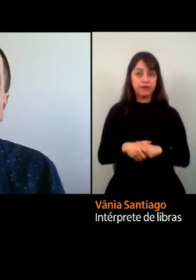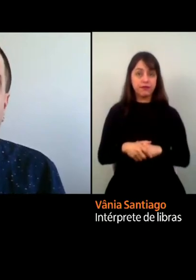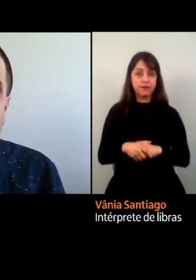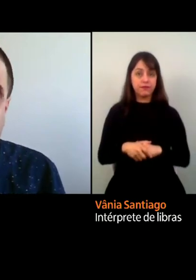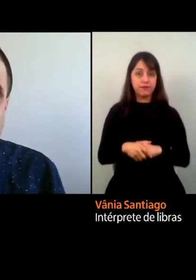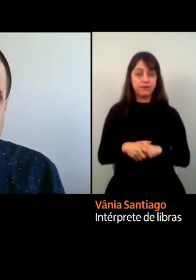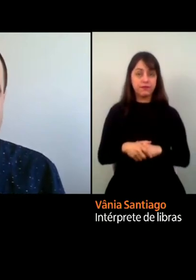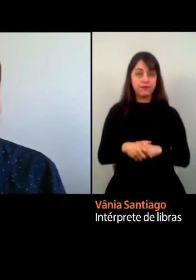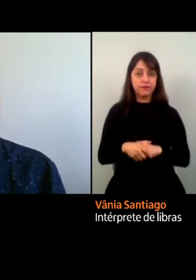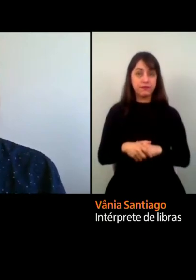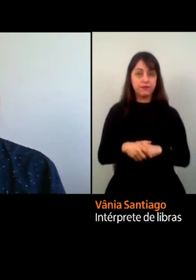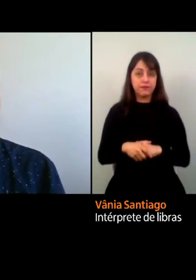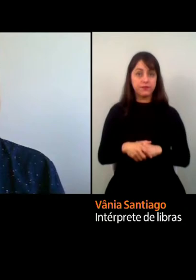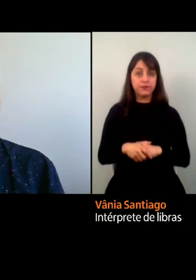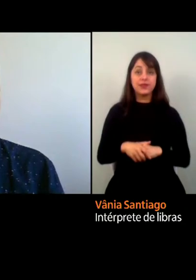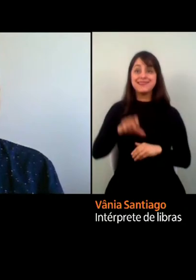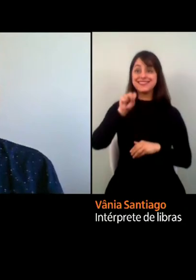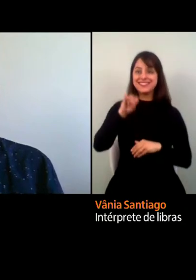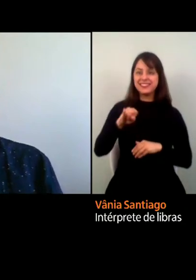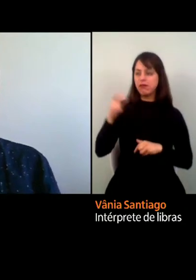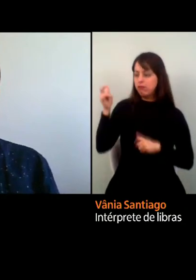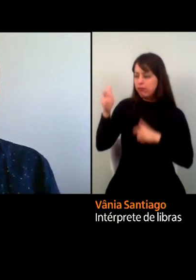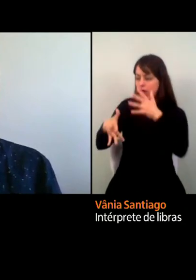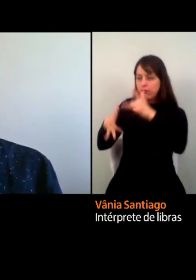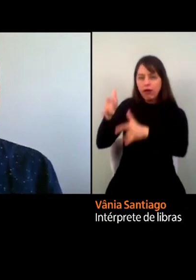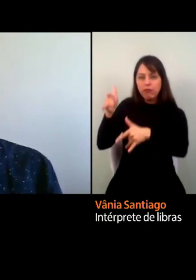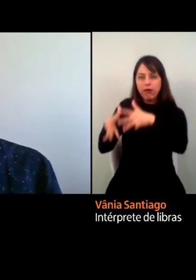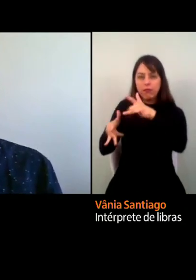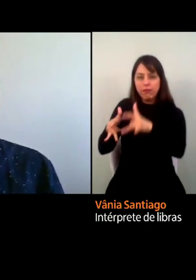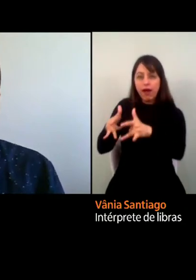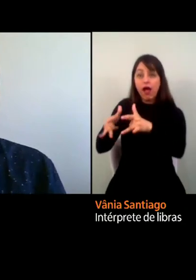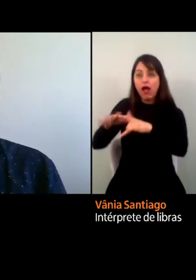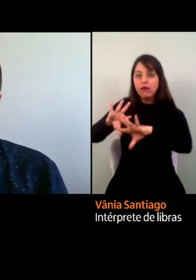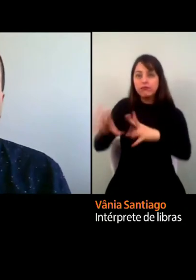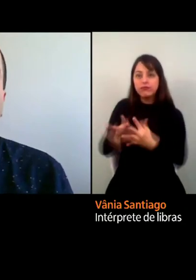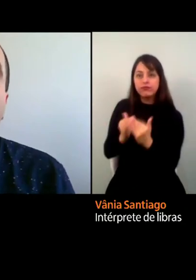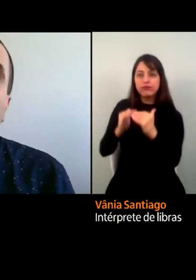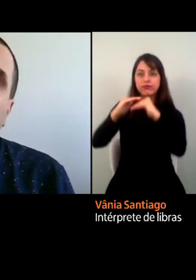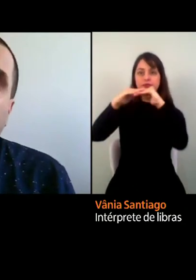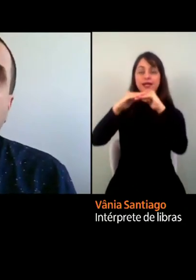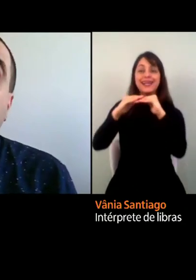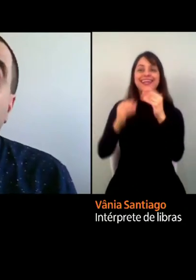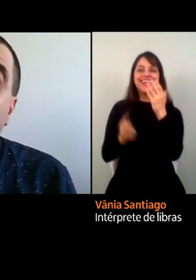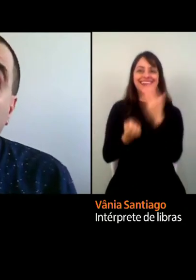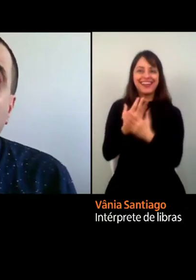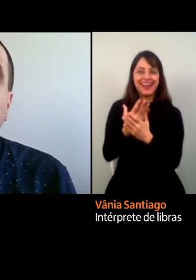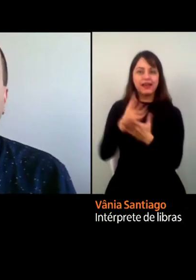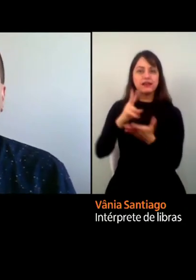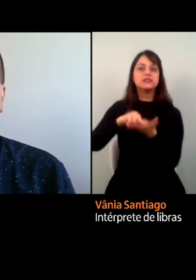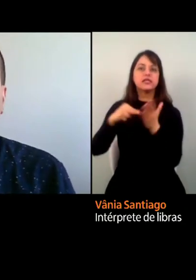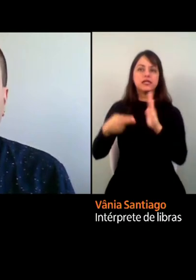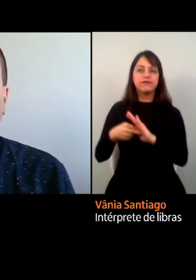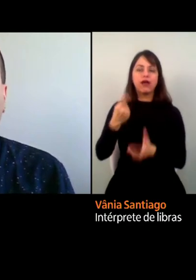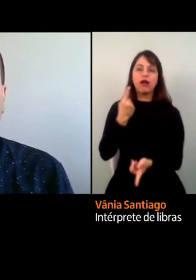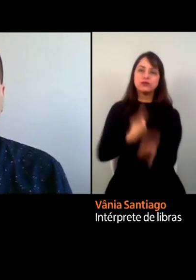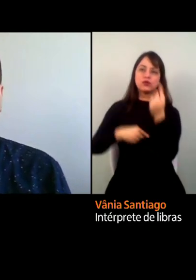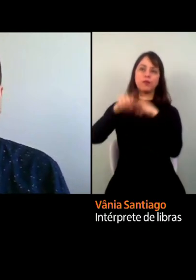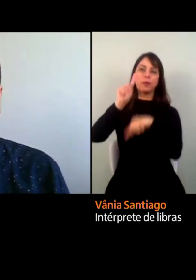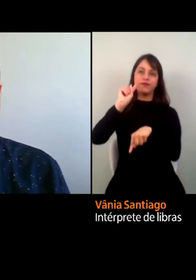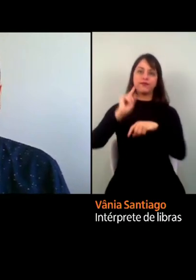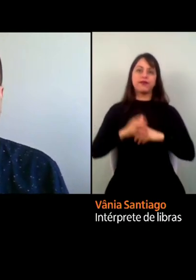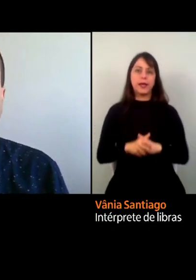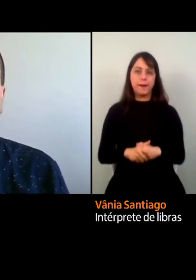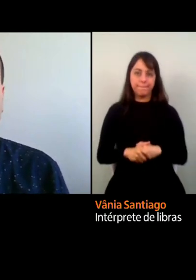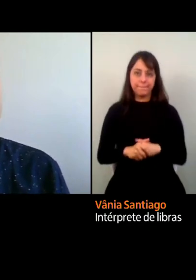da sobrevivência. Para Hollis Frampton, a melhor obra de arte surge quando seu meio